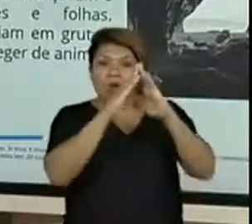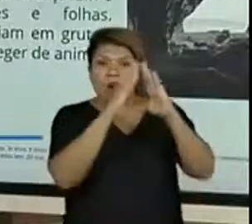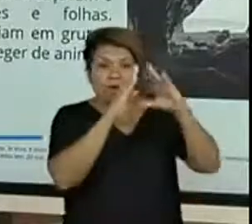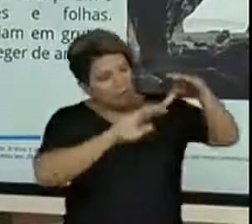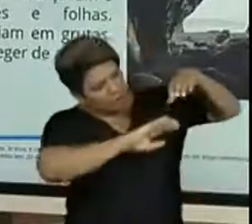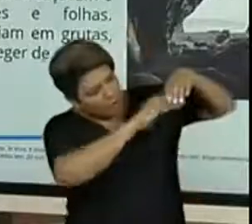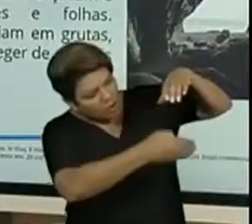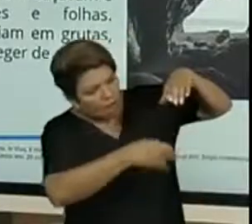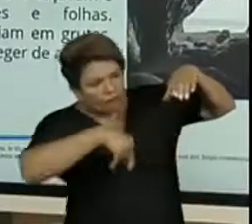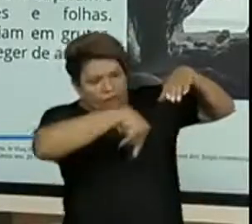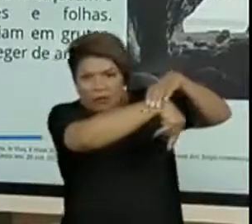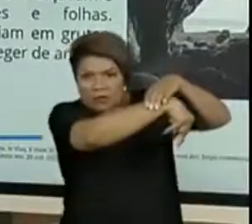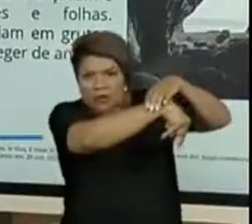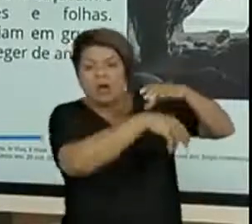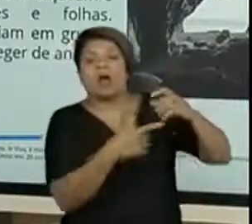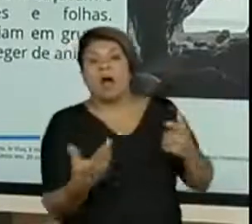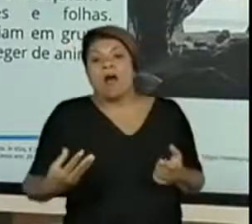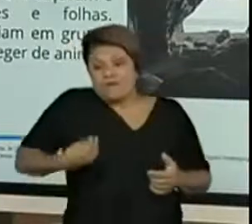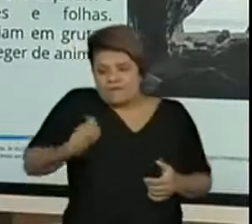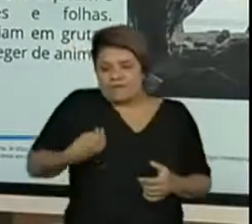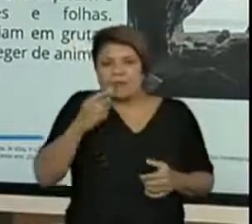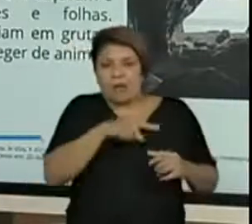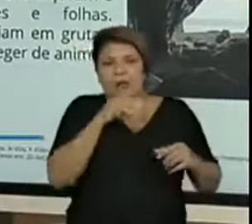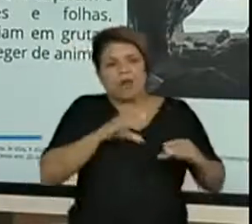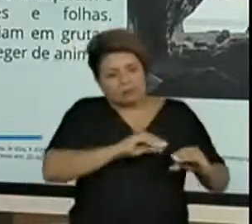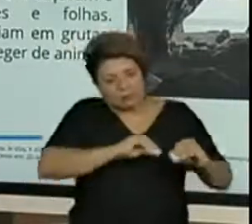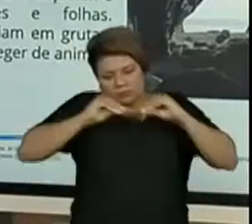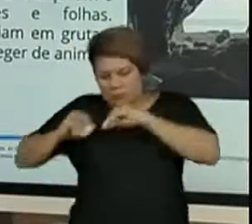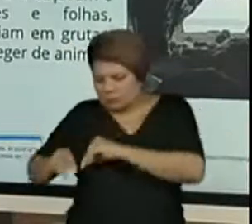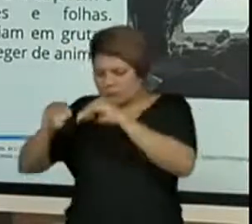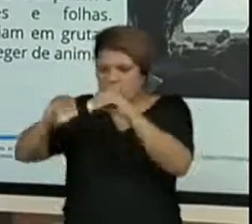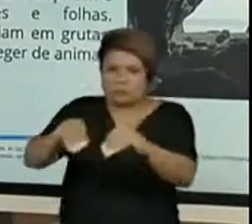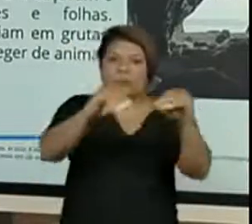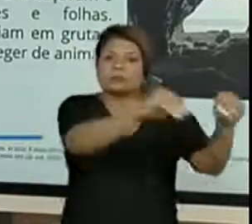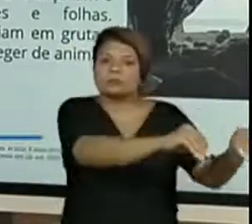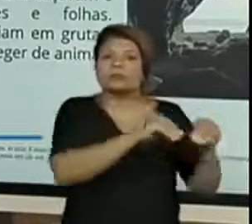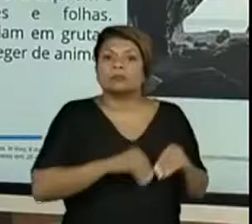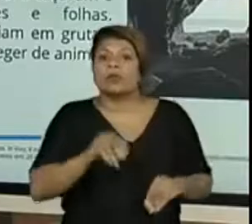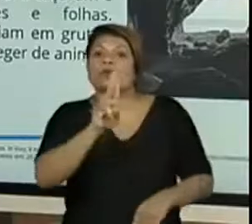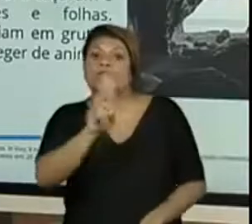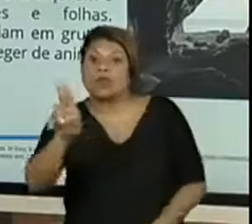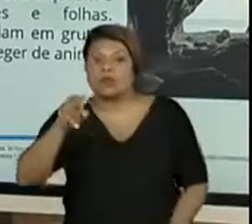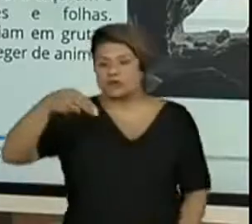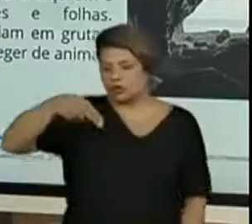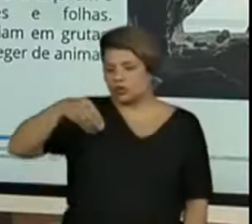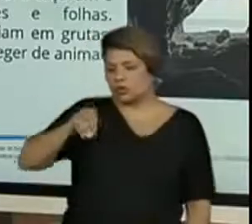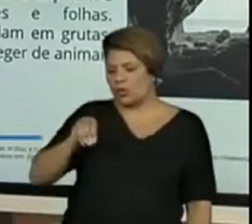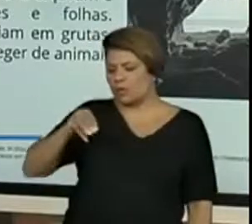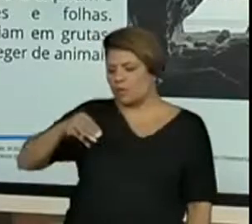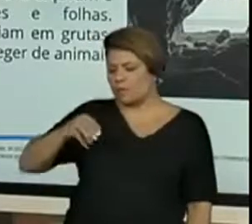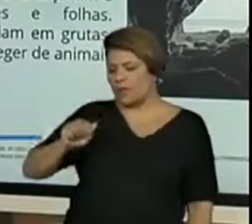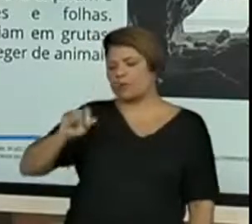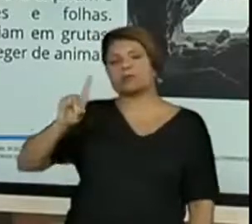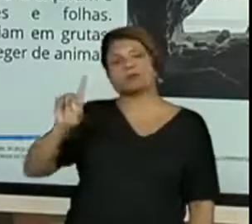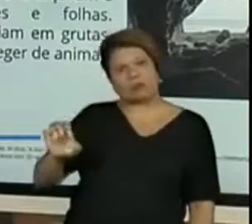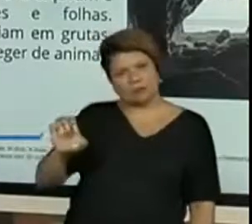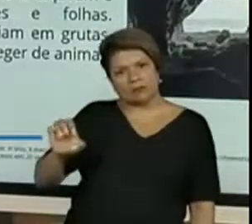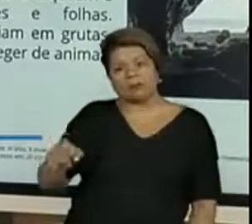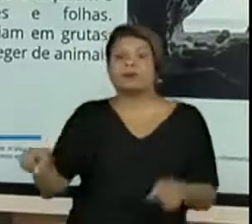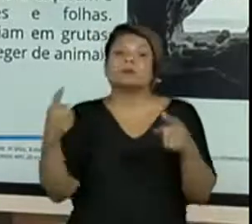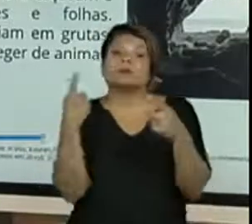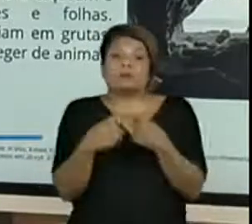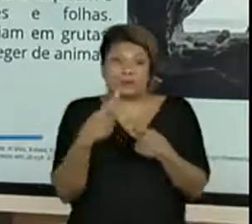era nômade. Seu modo de vida era o nomadismo, em que ele caçava